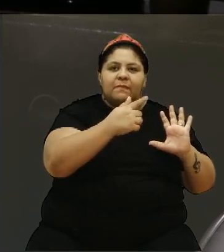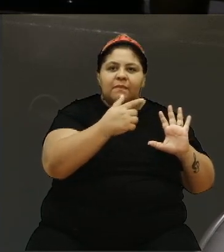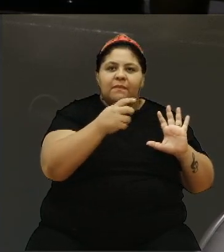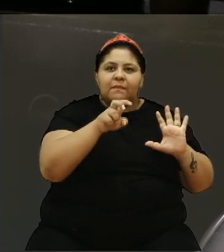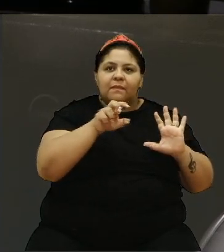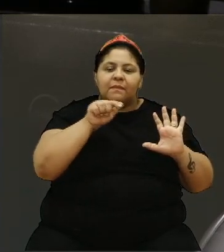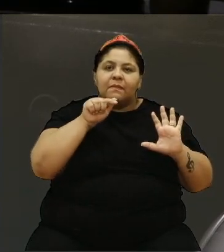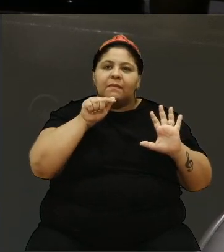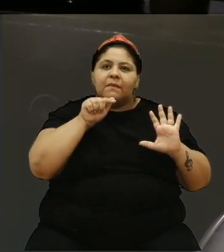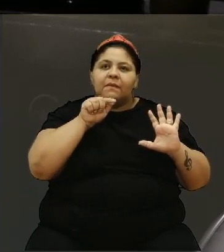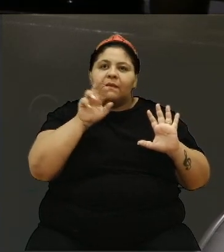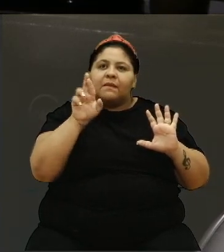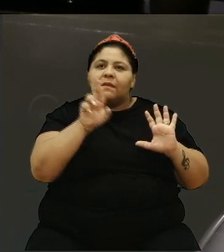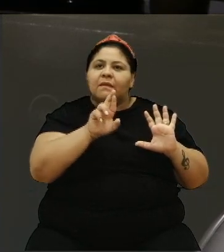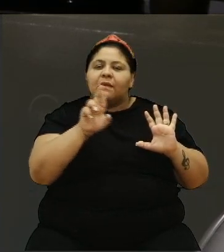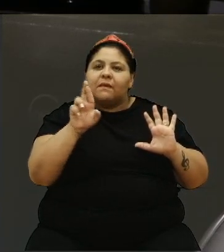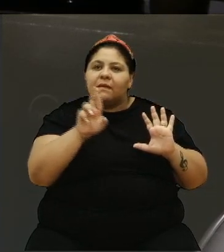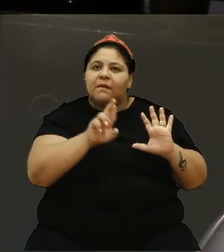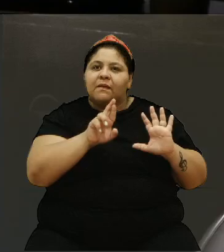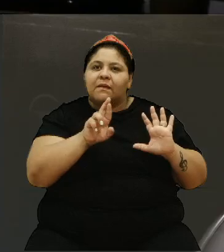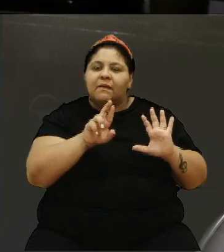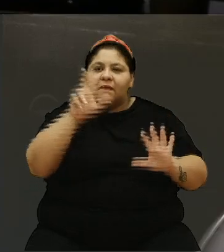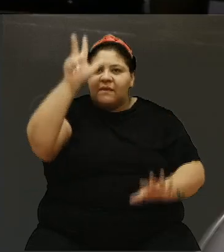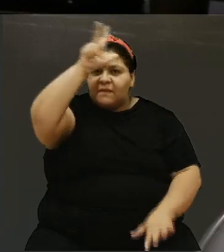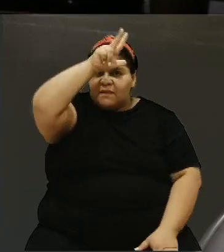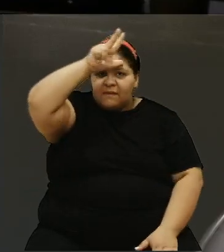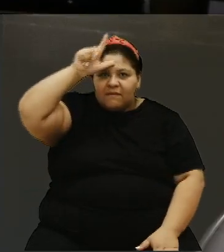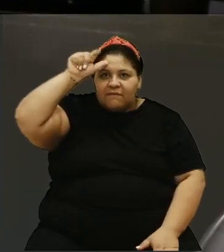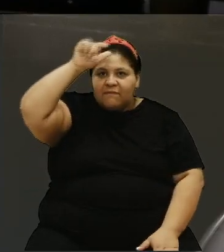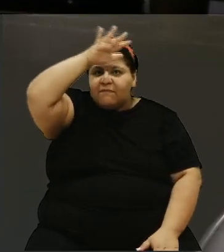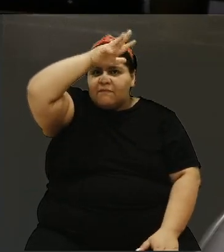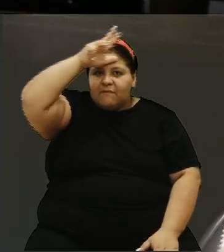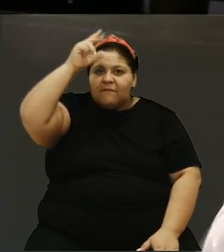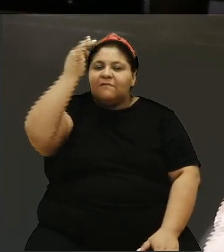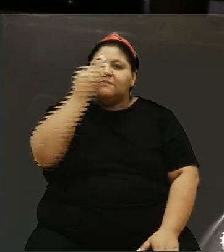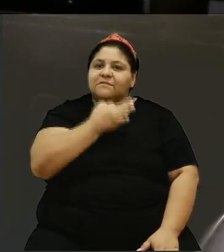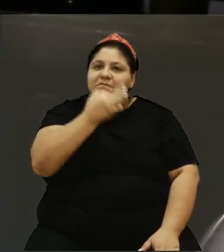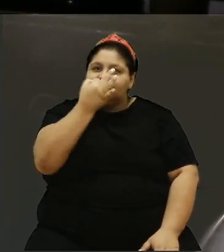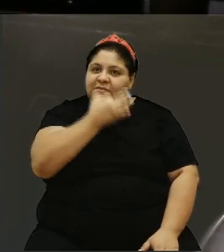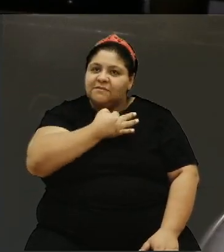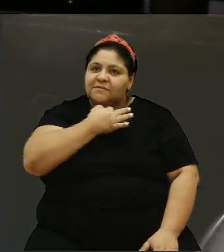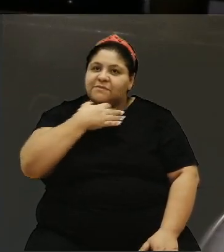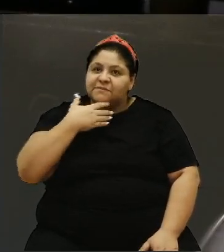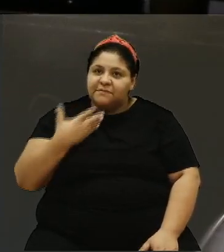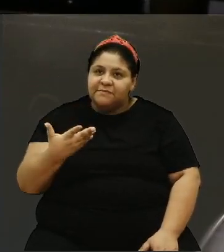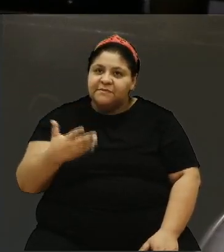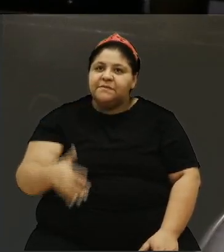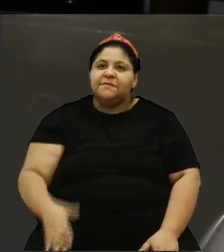375, a Prefeitura Municipal de Caxias do Sul.